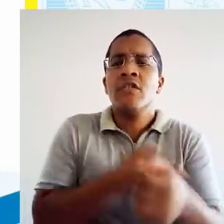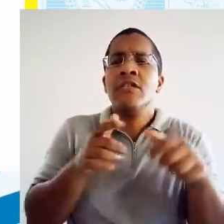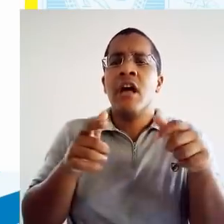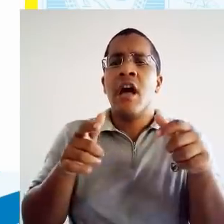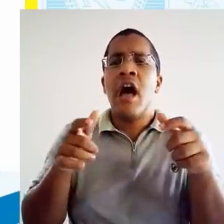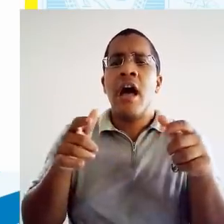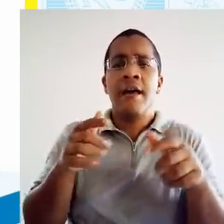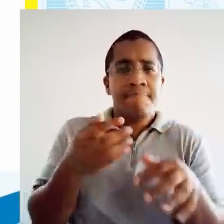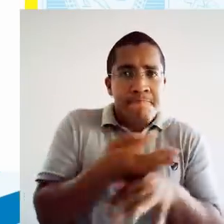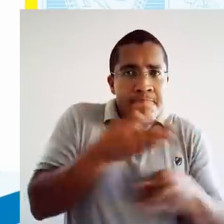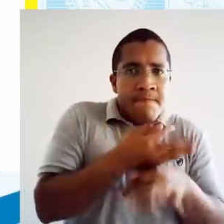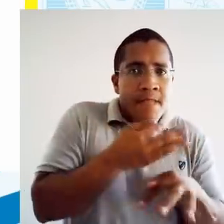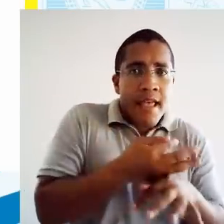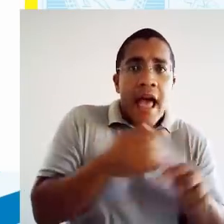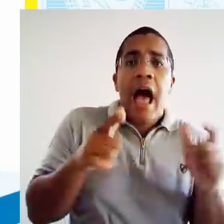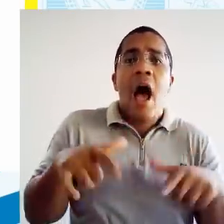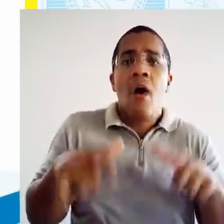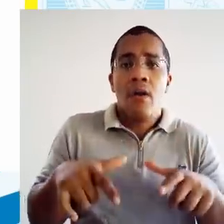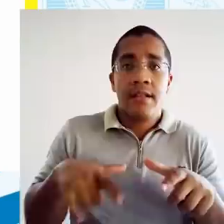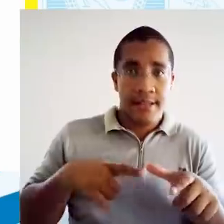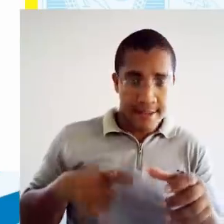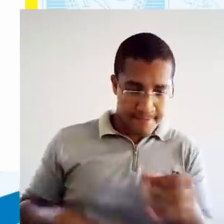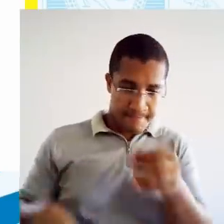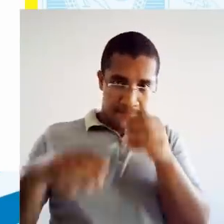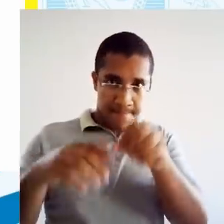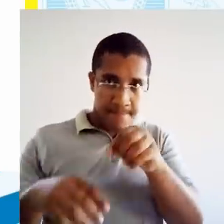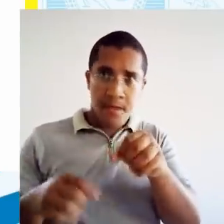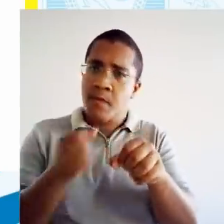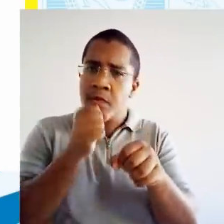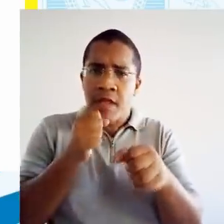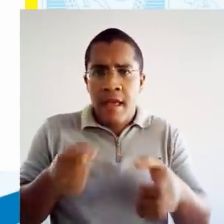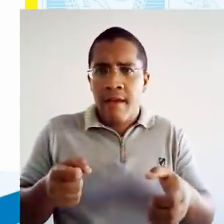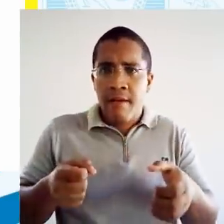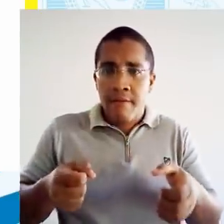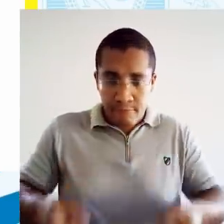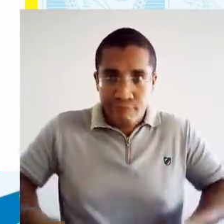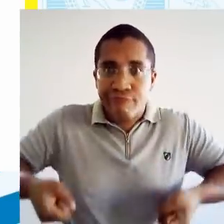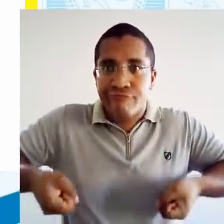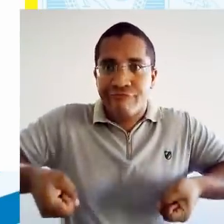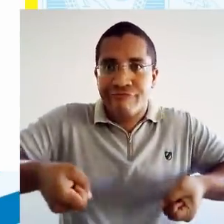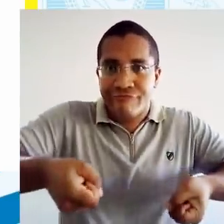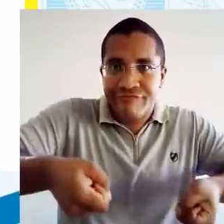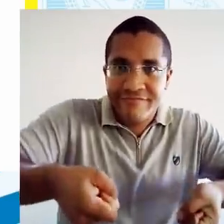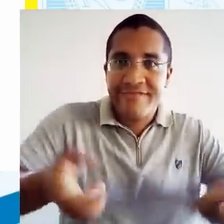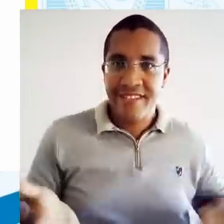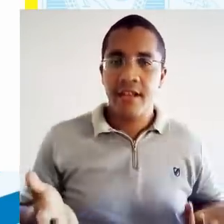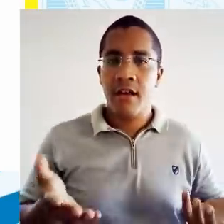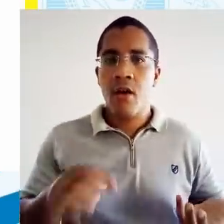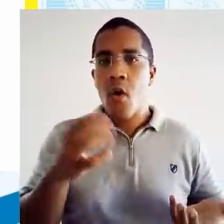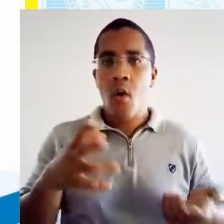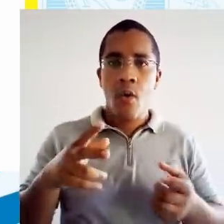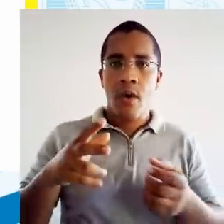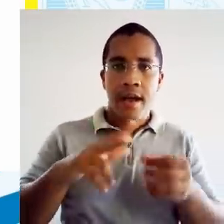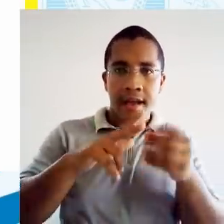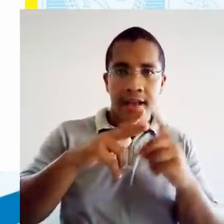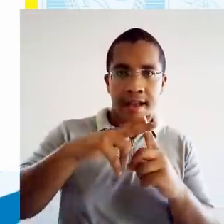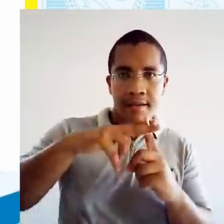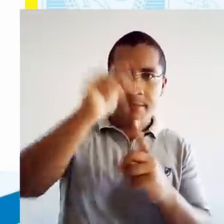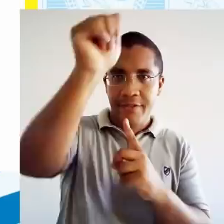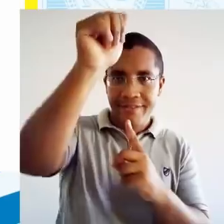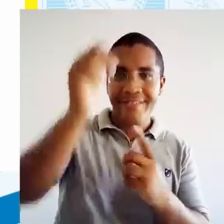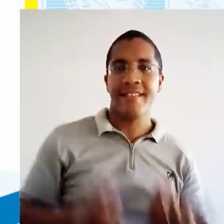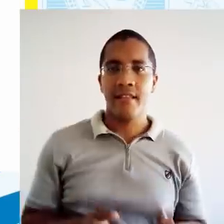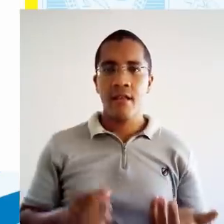localizada entre o ponto de apoio e a força potente. Por exemplo, um carrinho de mão, um abridor de garrafa,